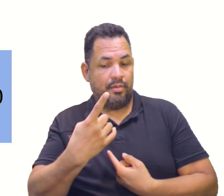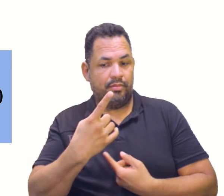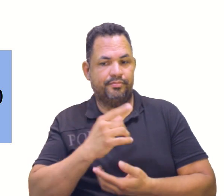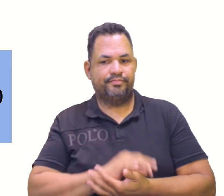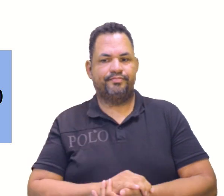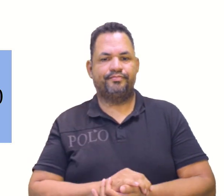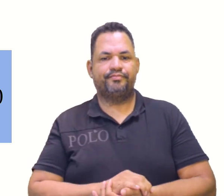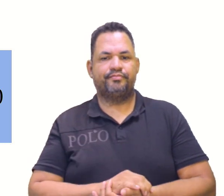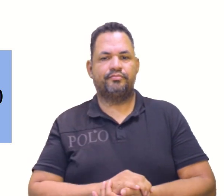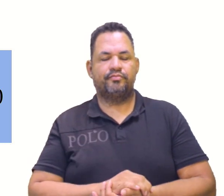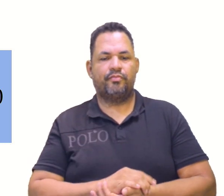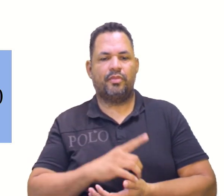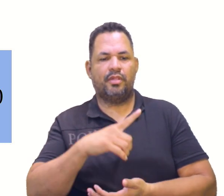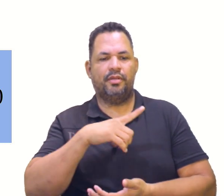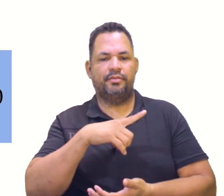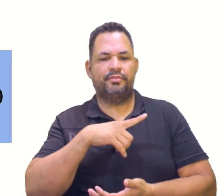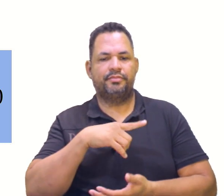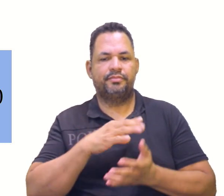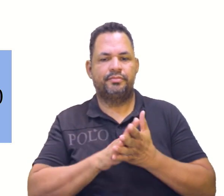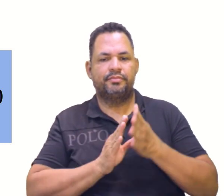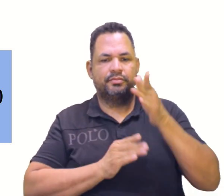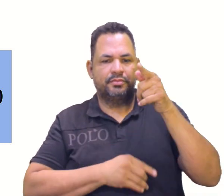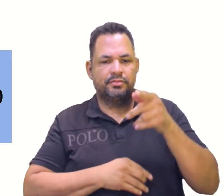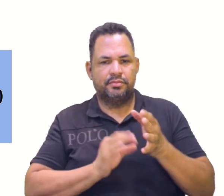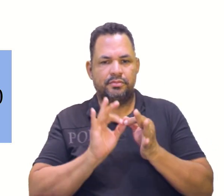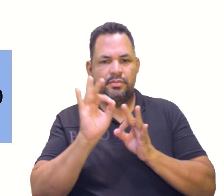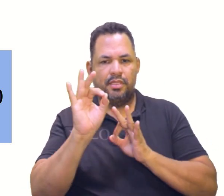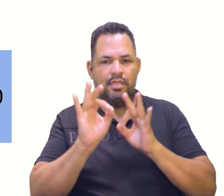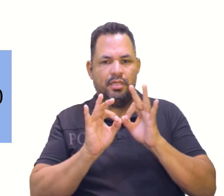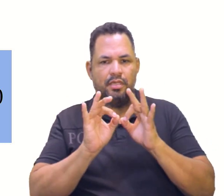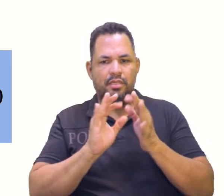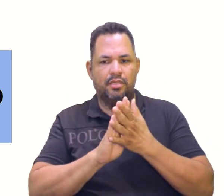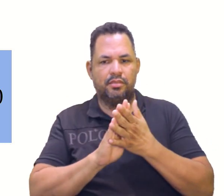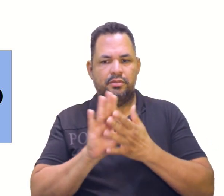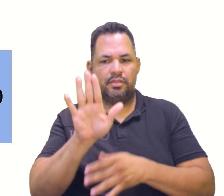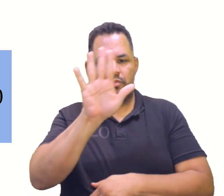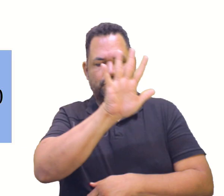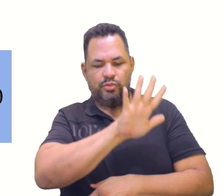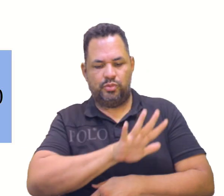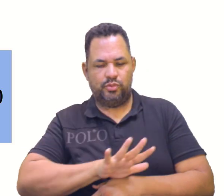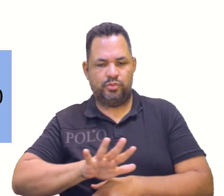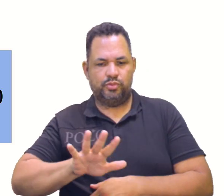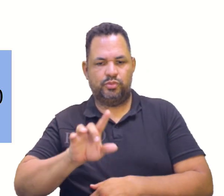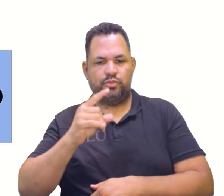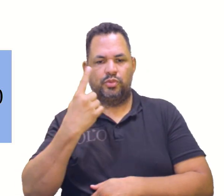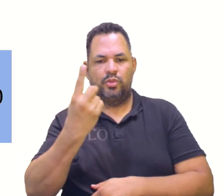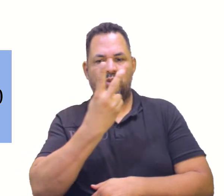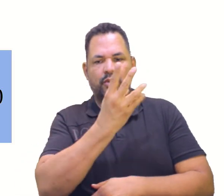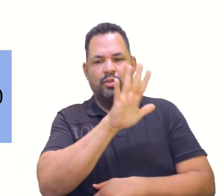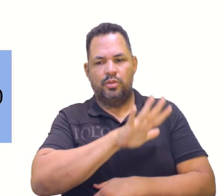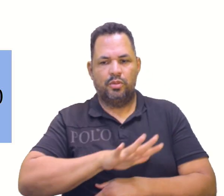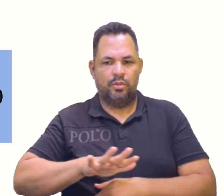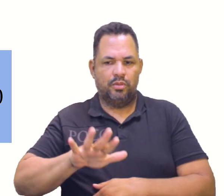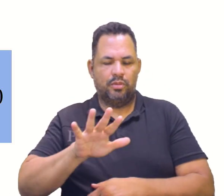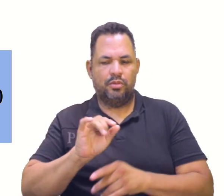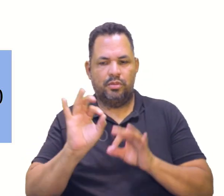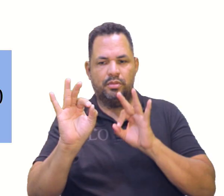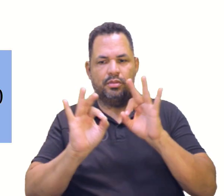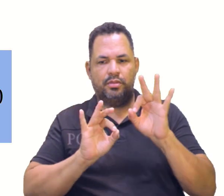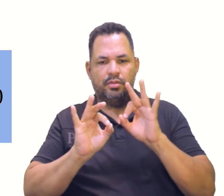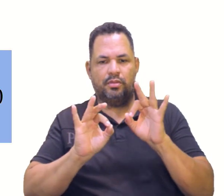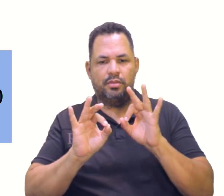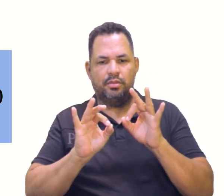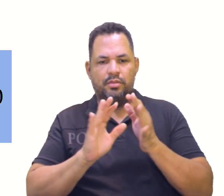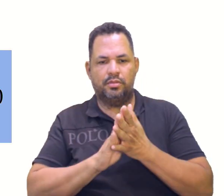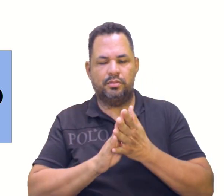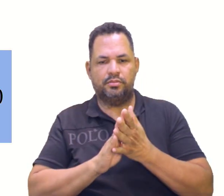Podemos dispor os pontos nas coordenadas, no nosso plano cartesiano, e puxar uma reta, verificando se eles